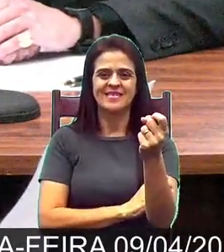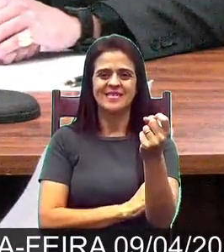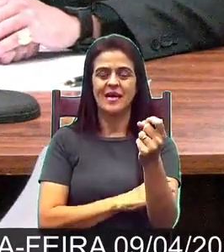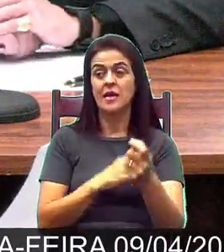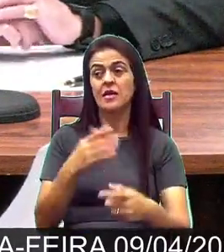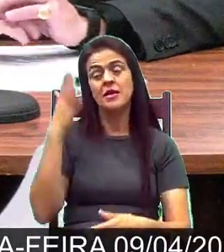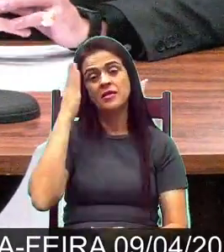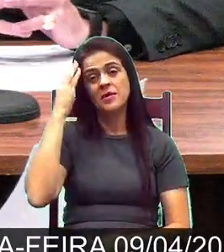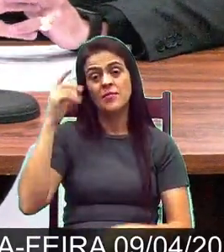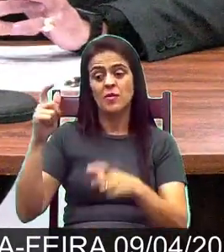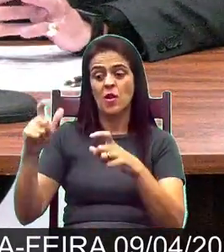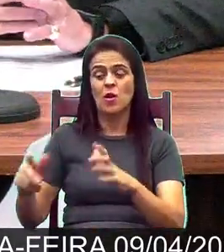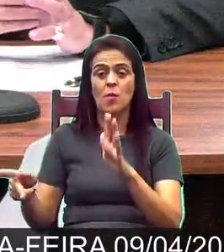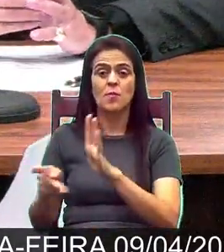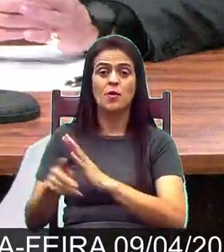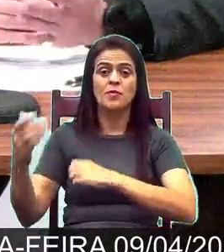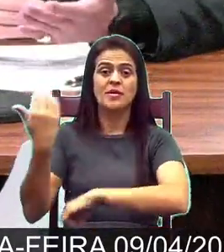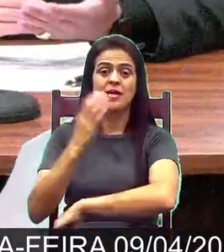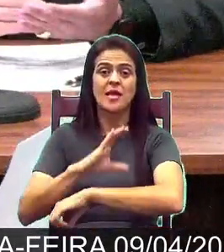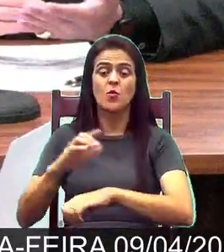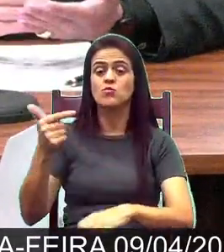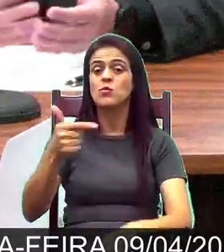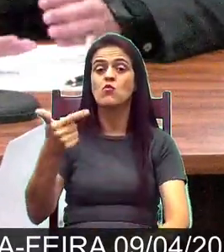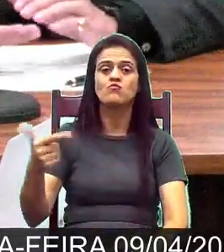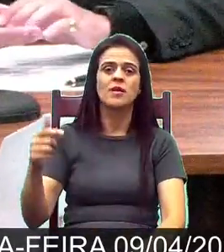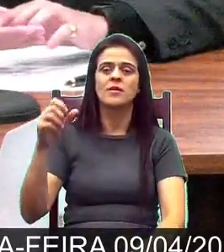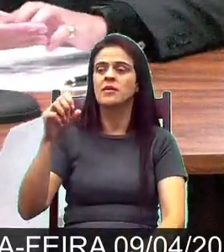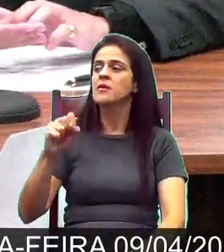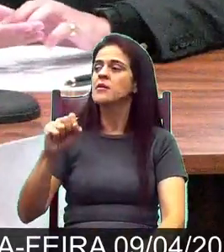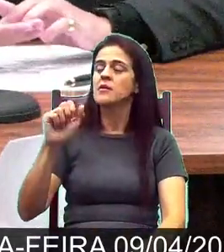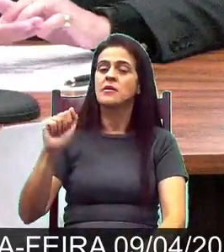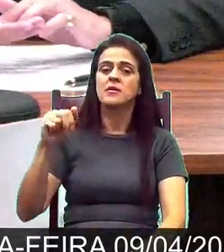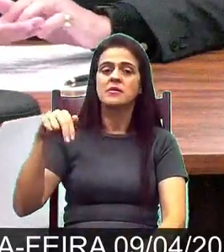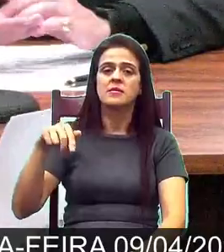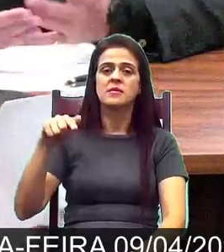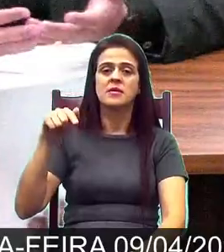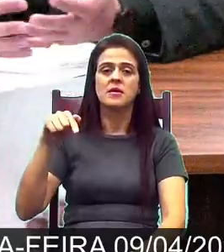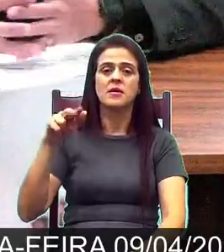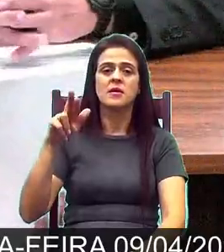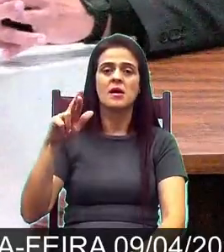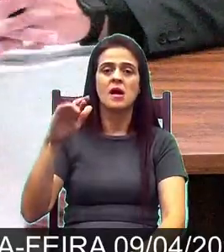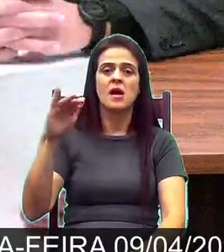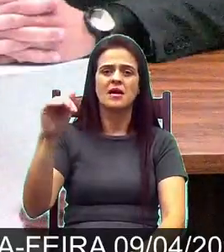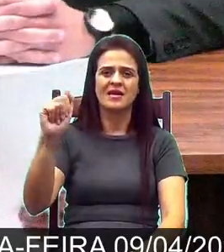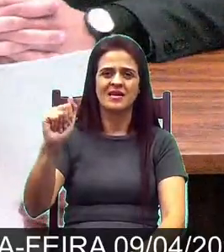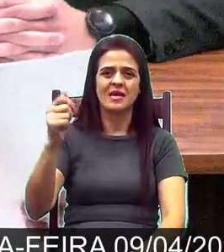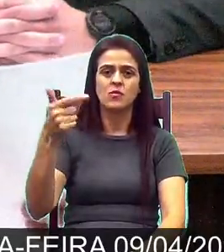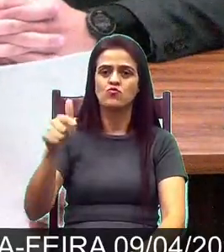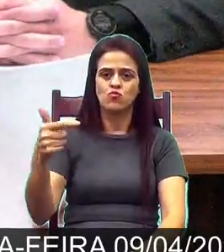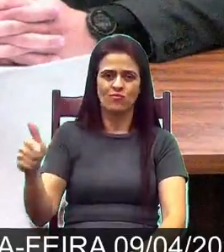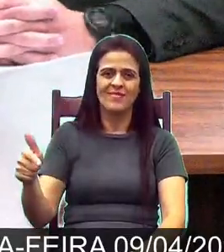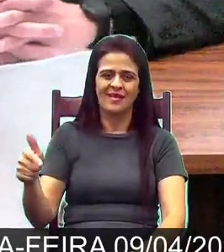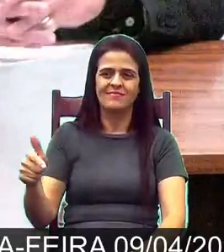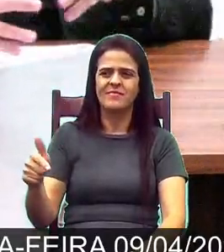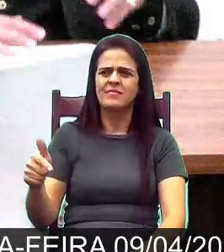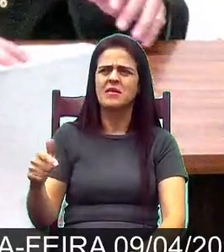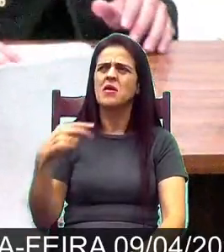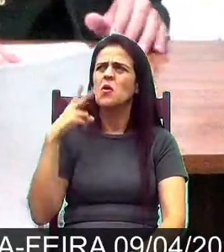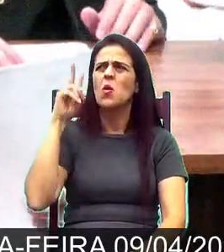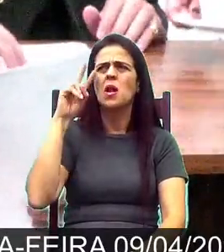na nossa cidade. Teve um vereador que até fez aqui